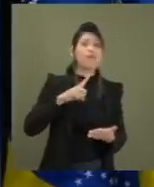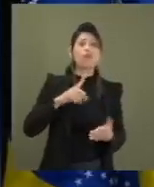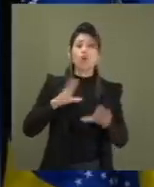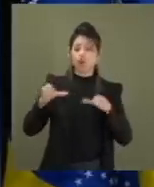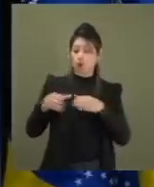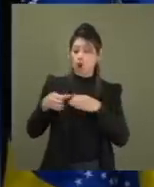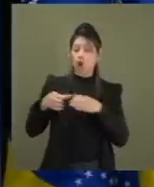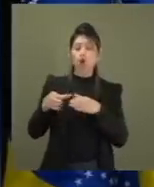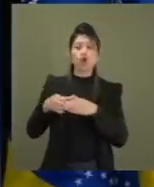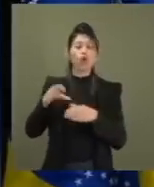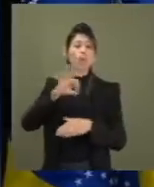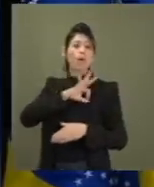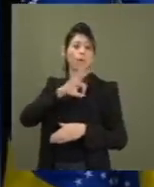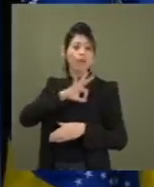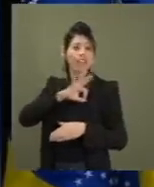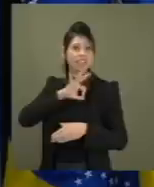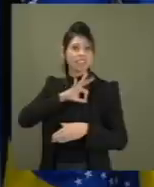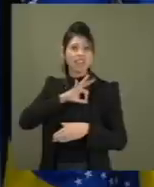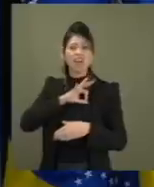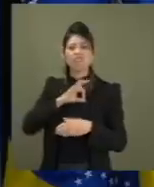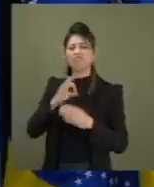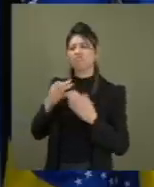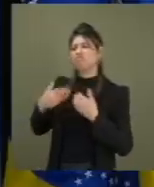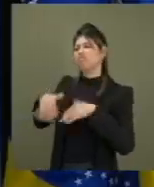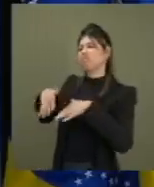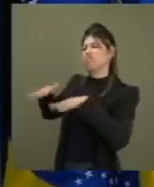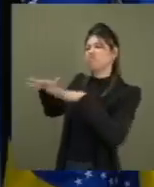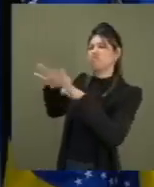desmobilizada horas antes do ataque